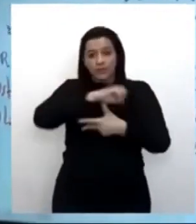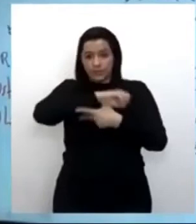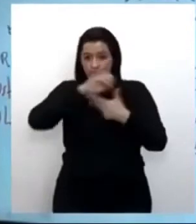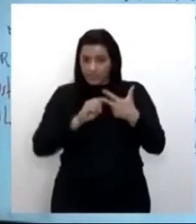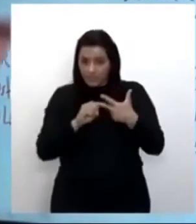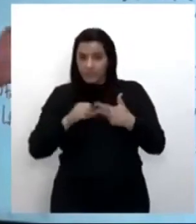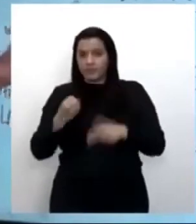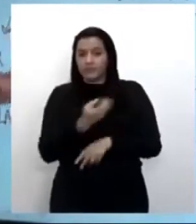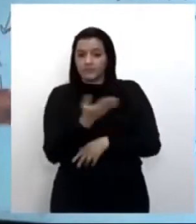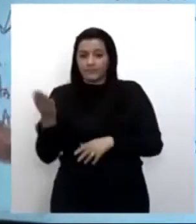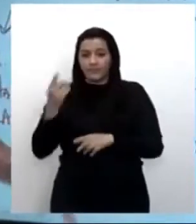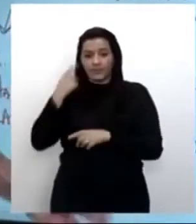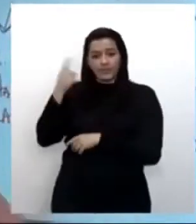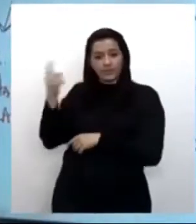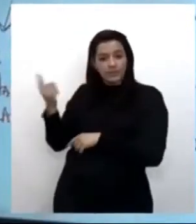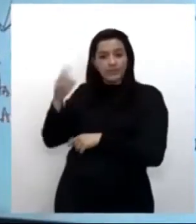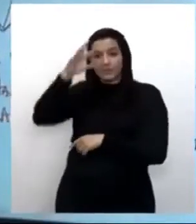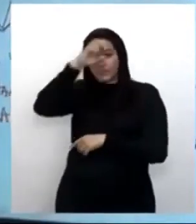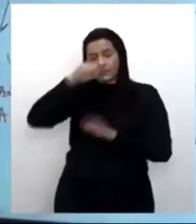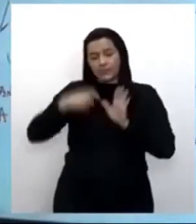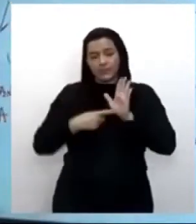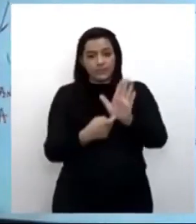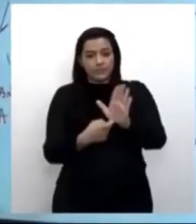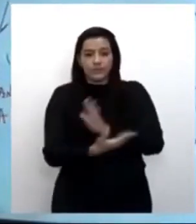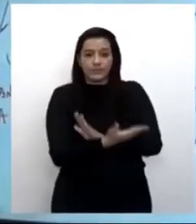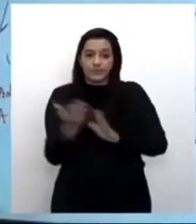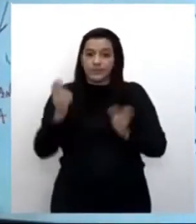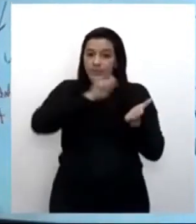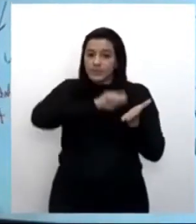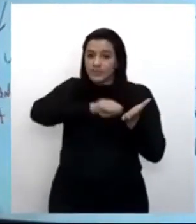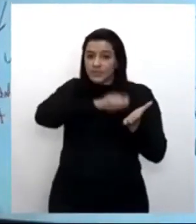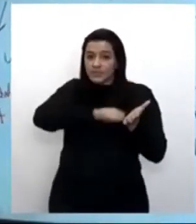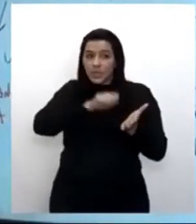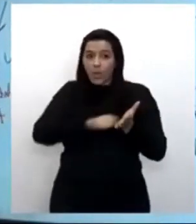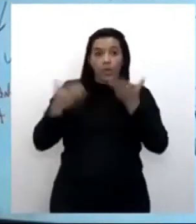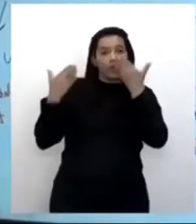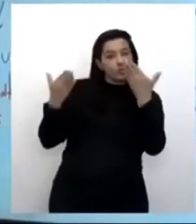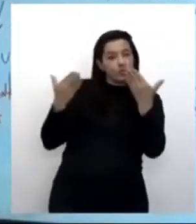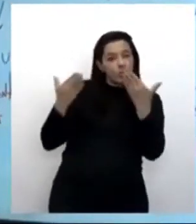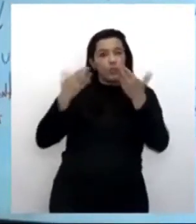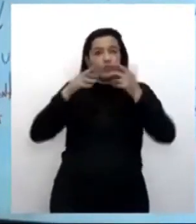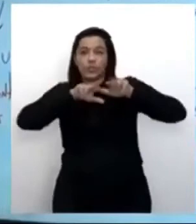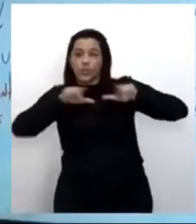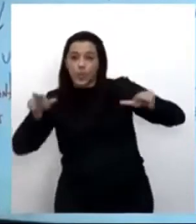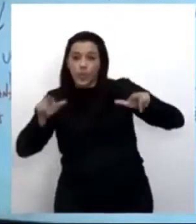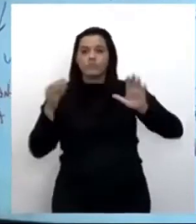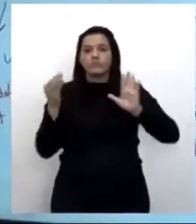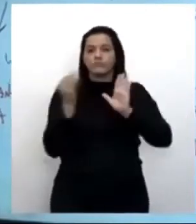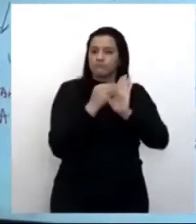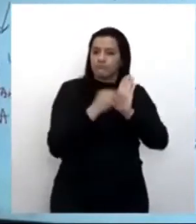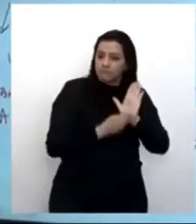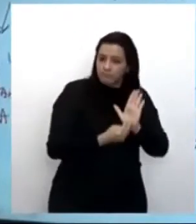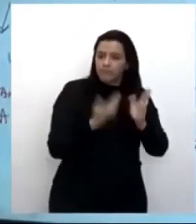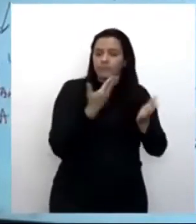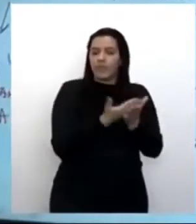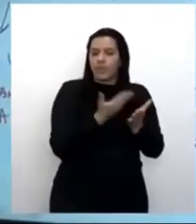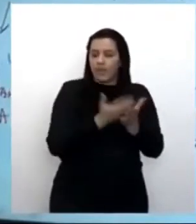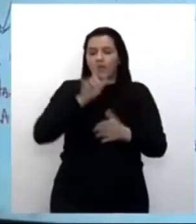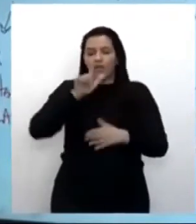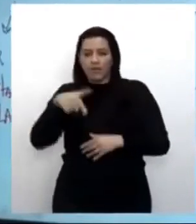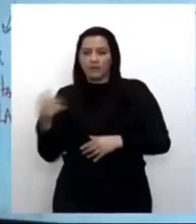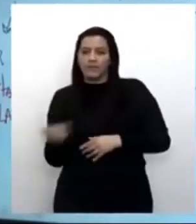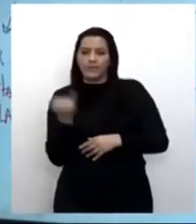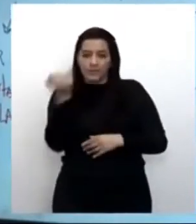E aqui é uma introdução do professor Giba para vocês. Anotem aí as dúvidas também, anotem as dúvidas que você tiver na aula, muito importante as